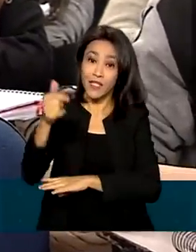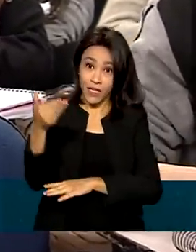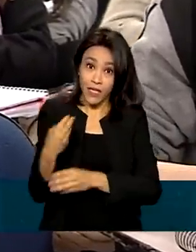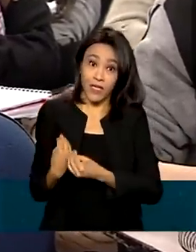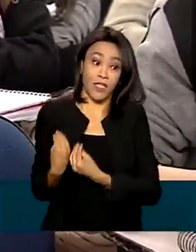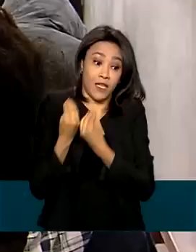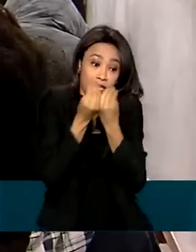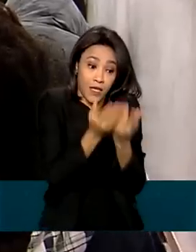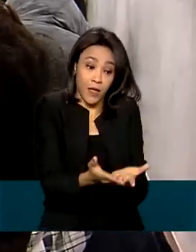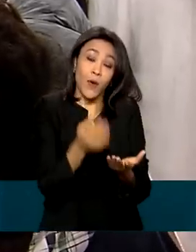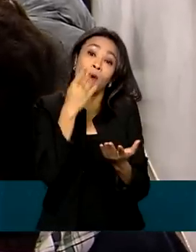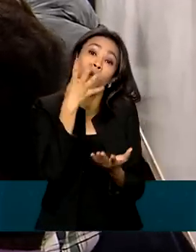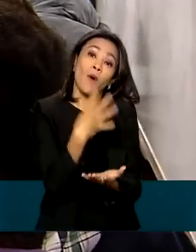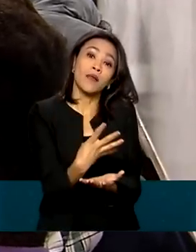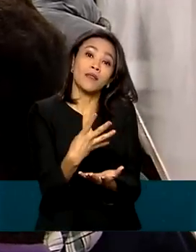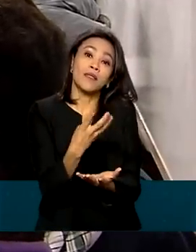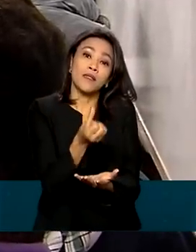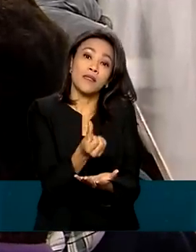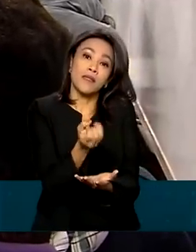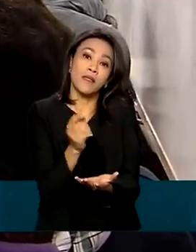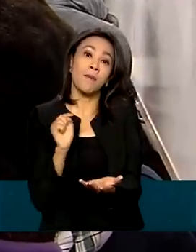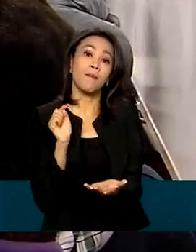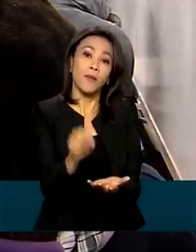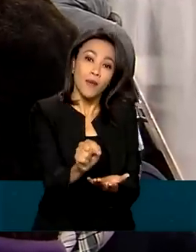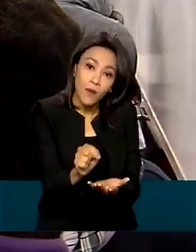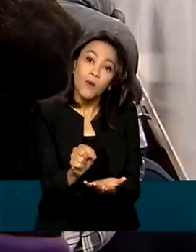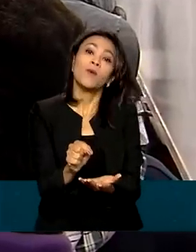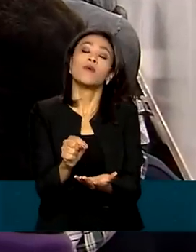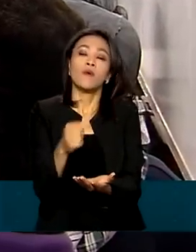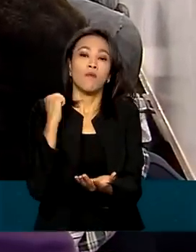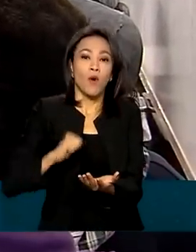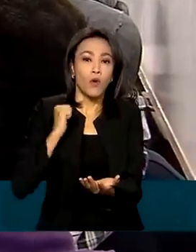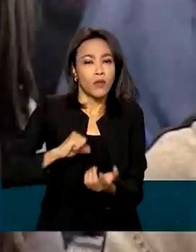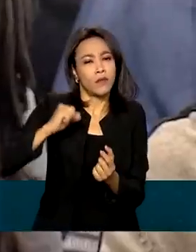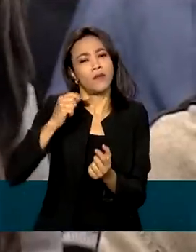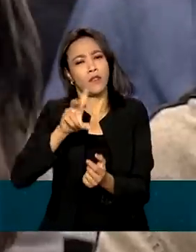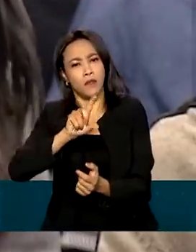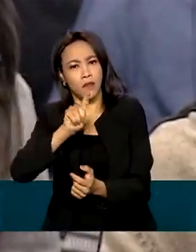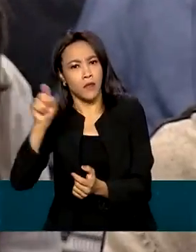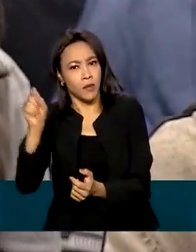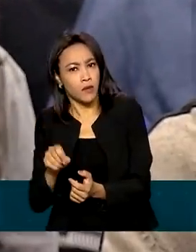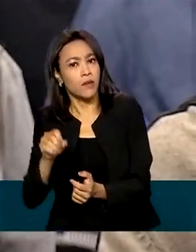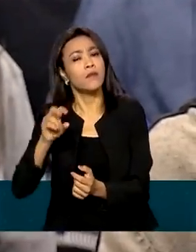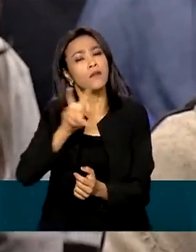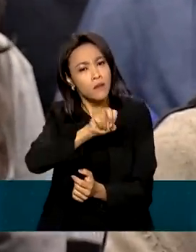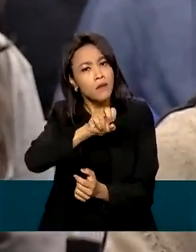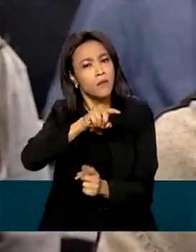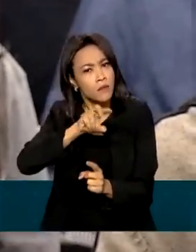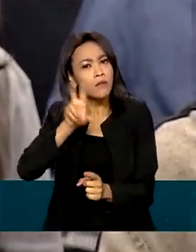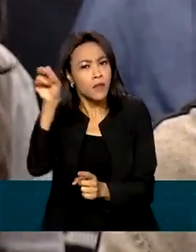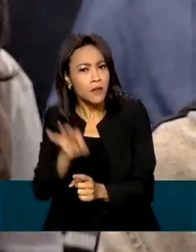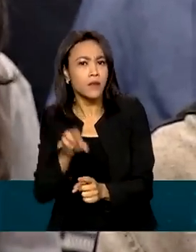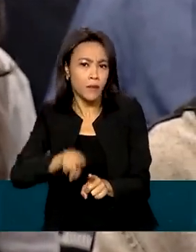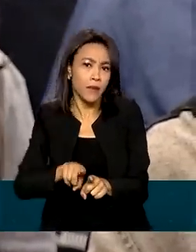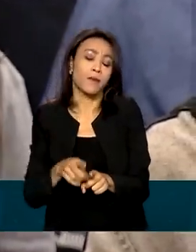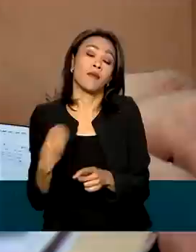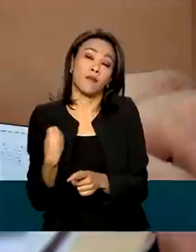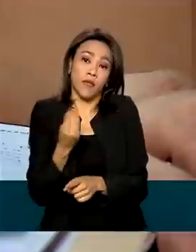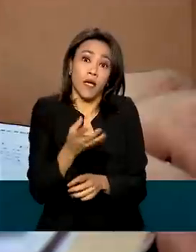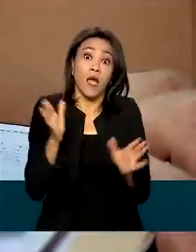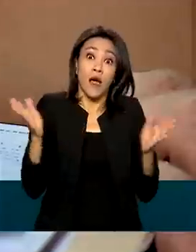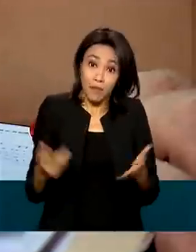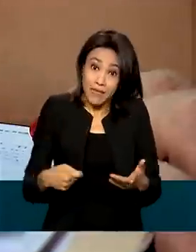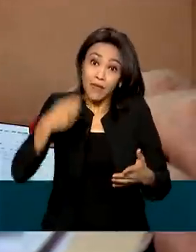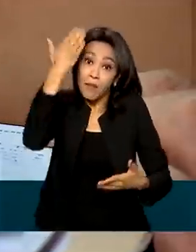460 mil bolsas parciais integrais para participar o candidato deve né comprovar renda familiar bruta mensal